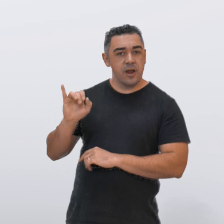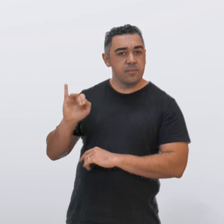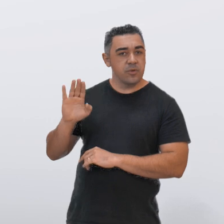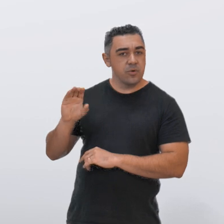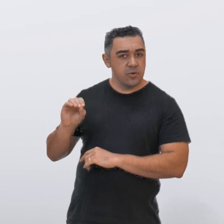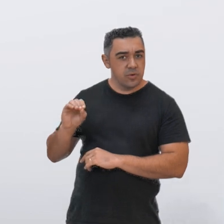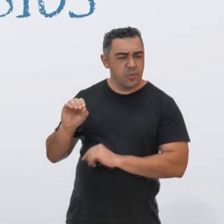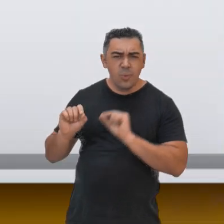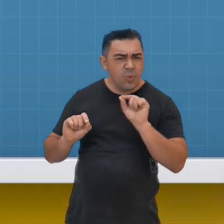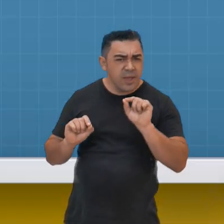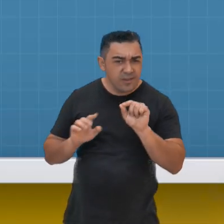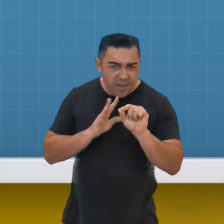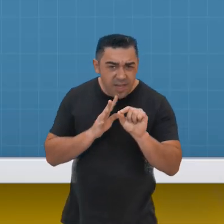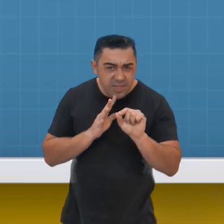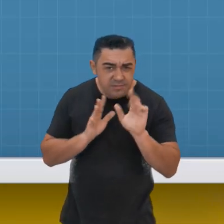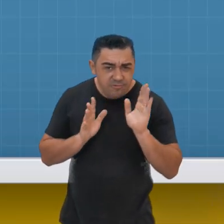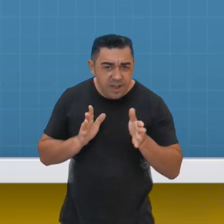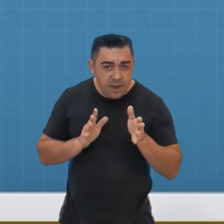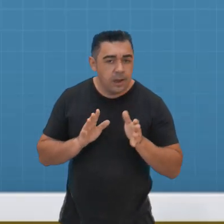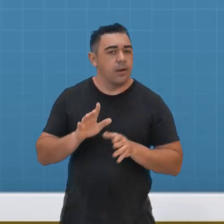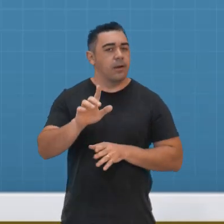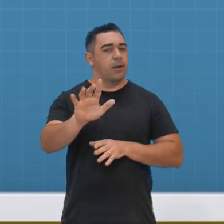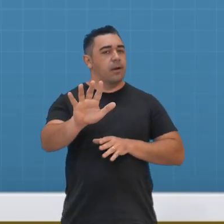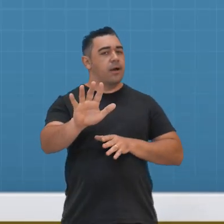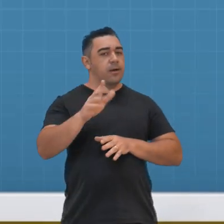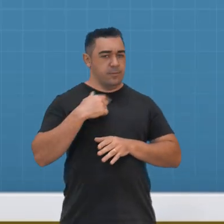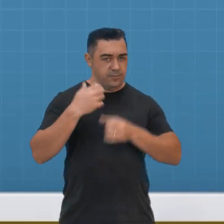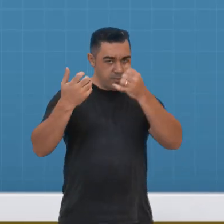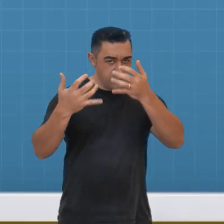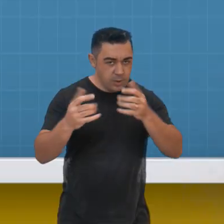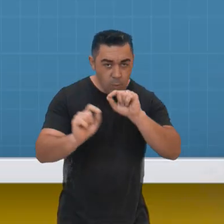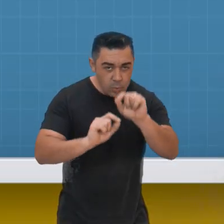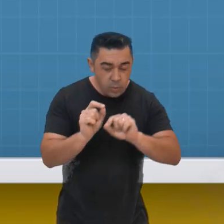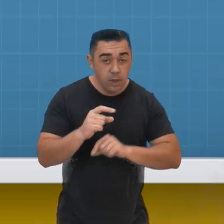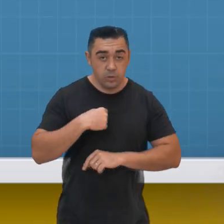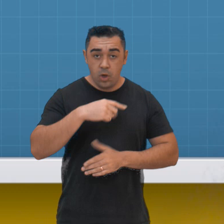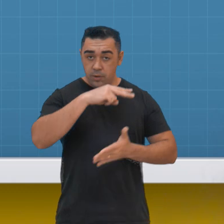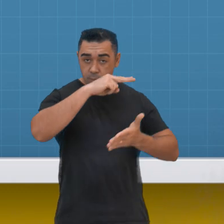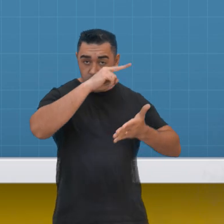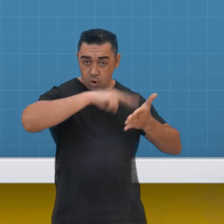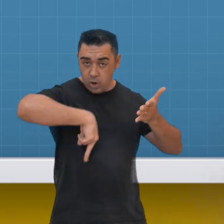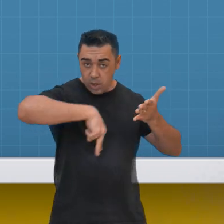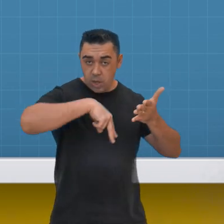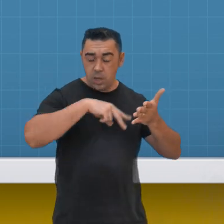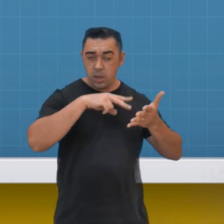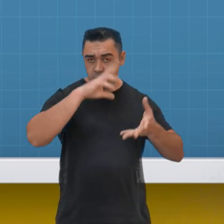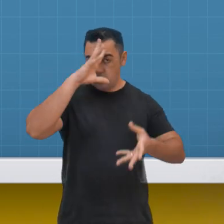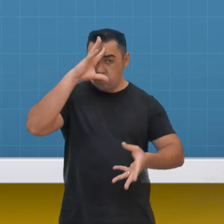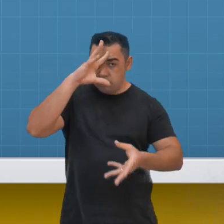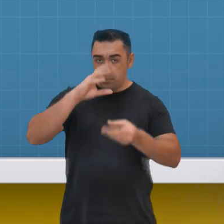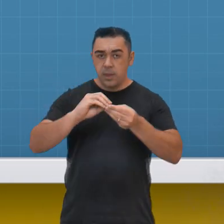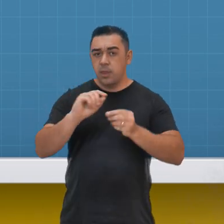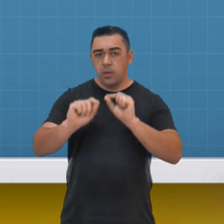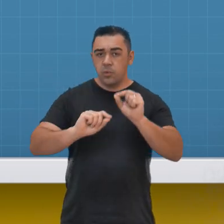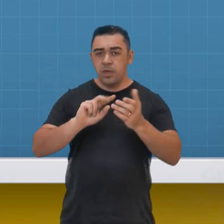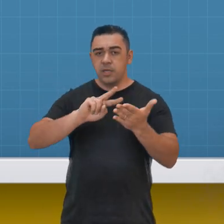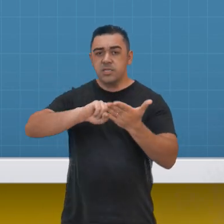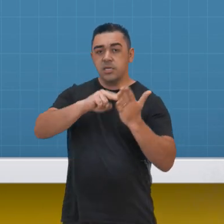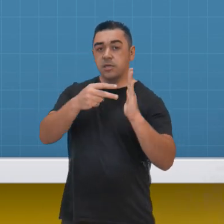em provérbio? Tá, já vamos ver o que é. Então, nós vamos ler e interpretar